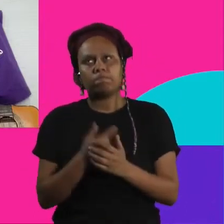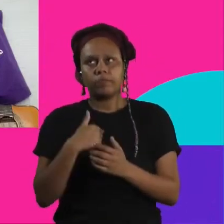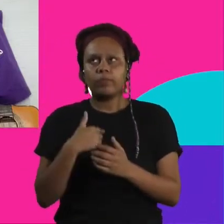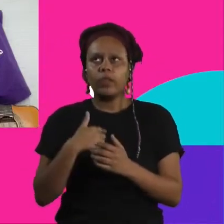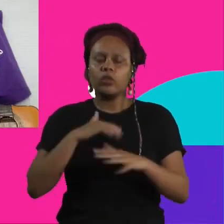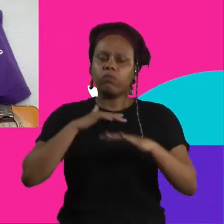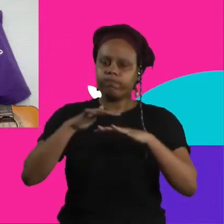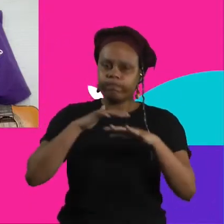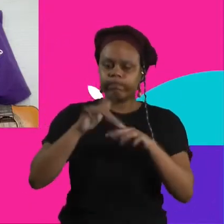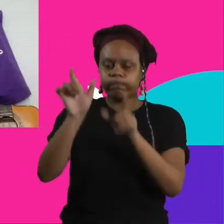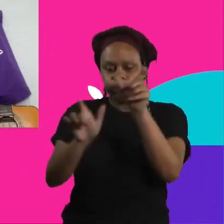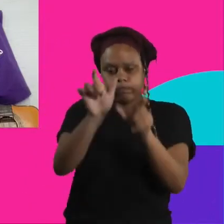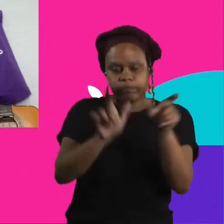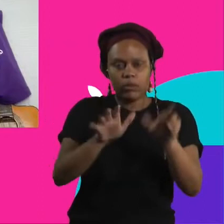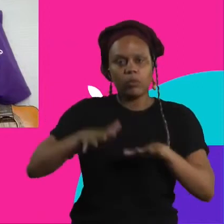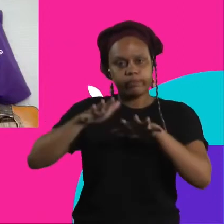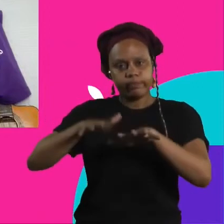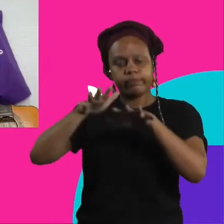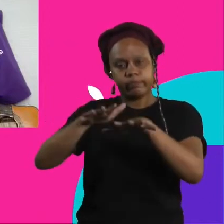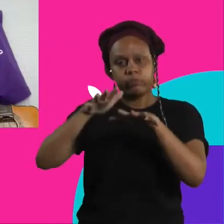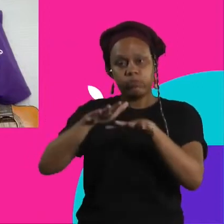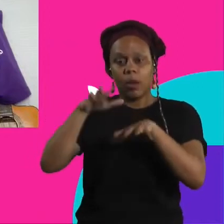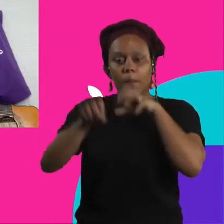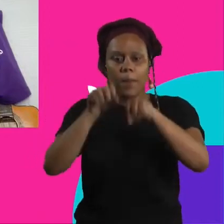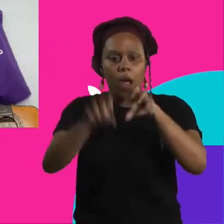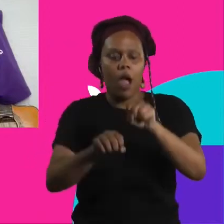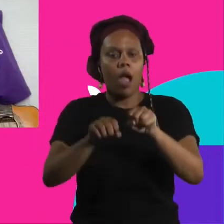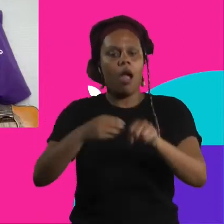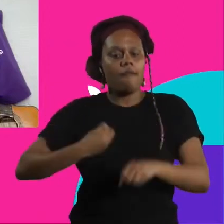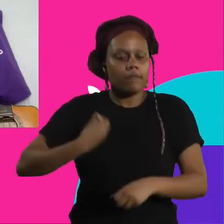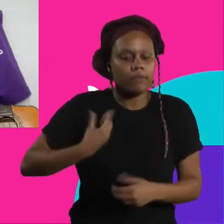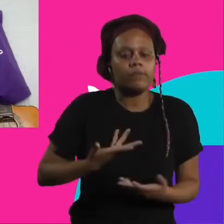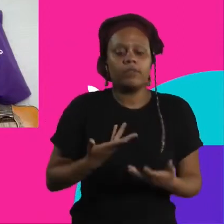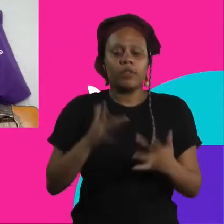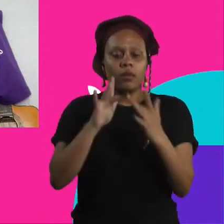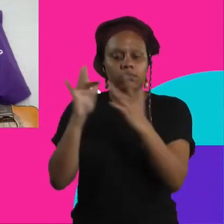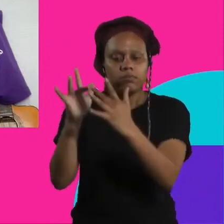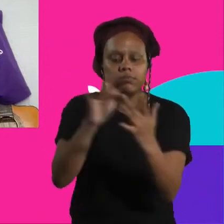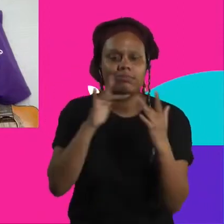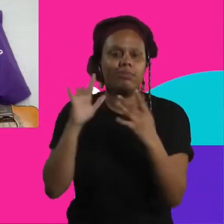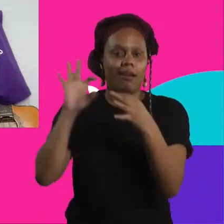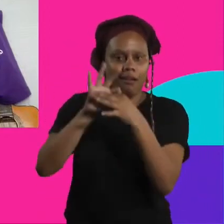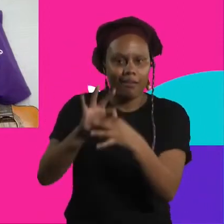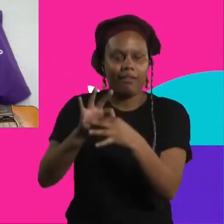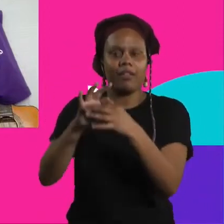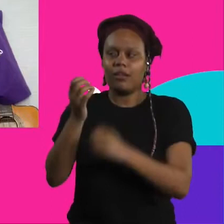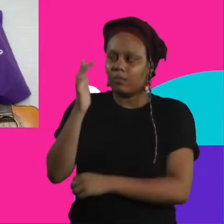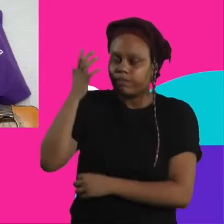pessoas no mundo inteiro que estão buscando uma vida mais conectada com a natureza, estão buscando modelos de governança